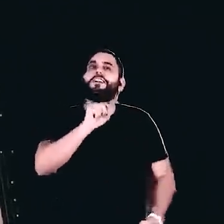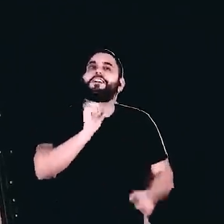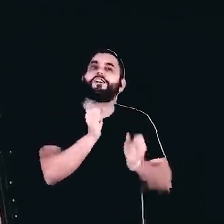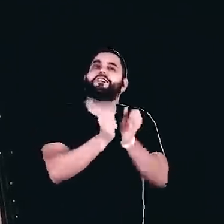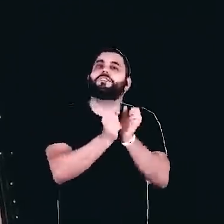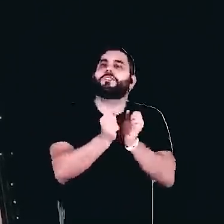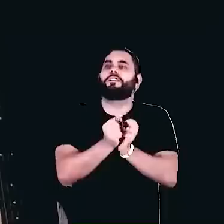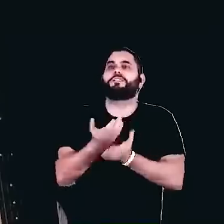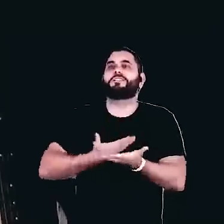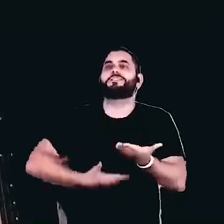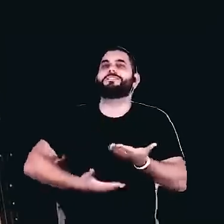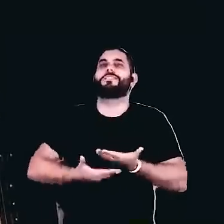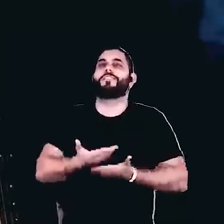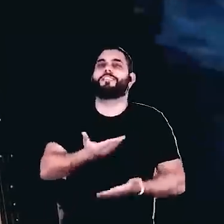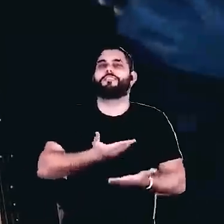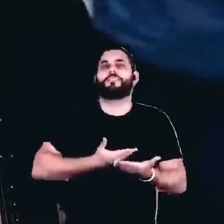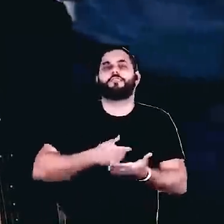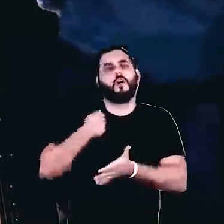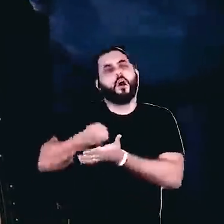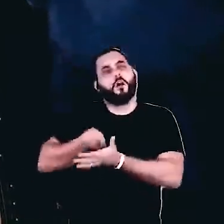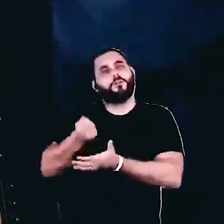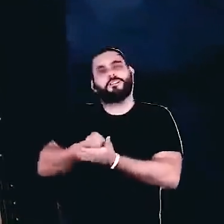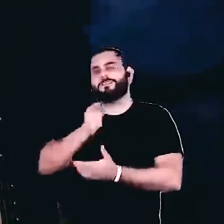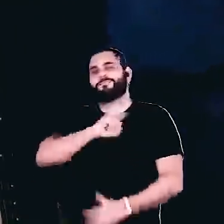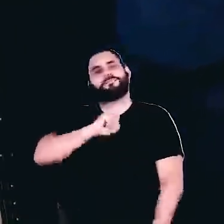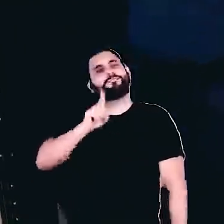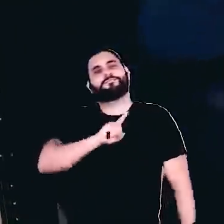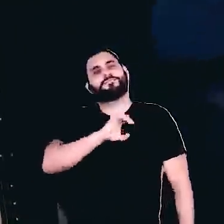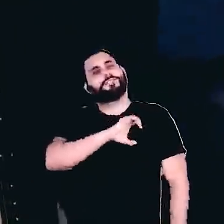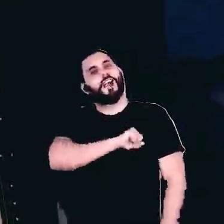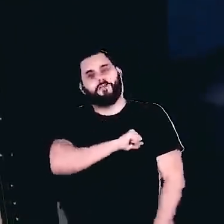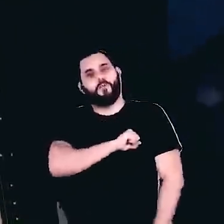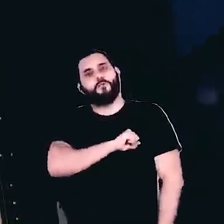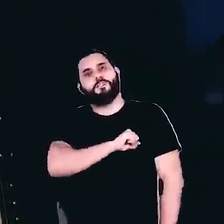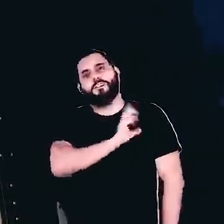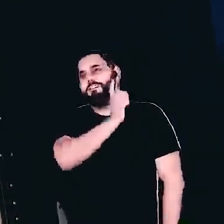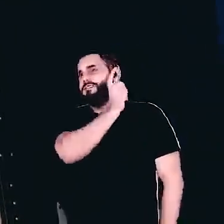estava servindo ao seu senhor, não por obrigação, mas por amor.